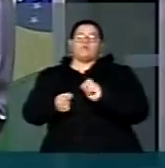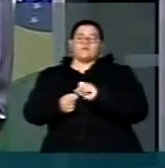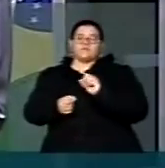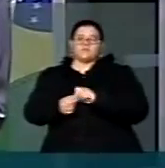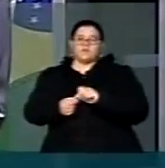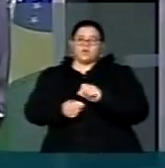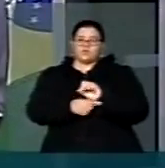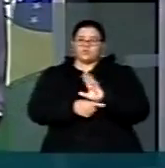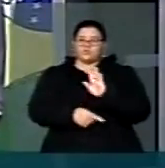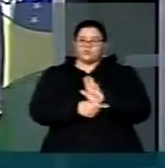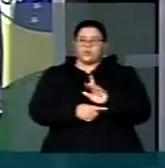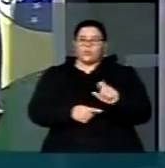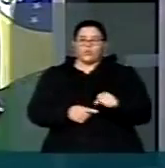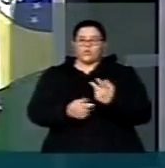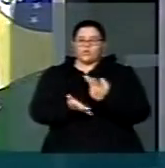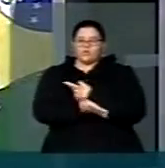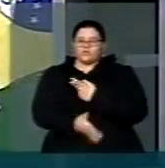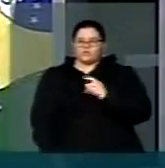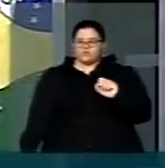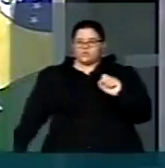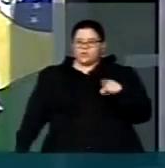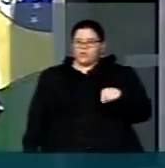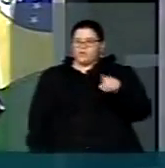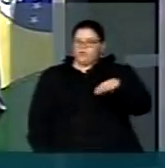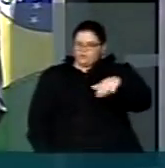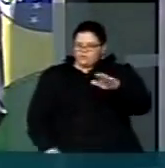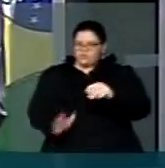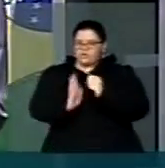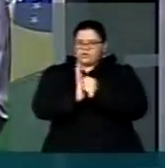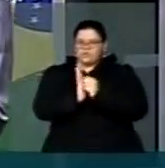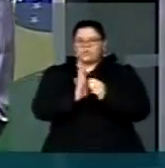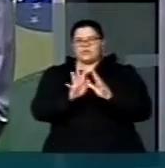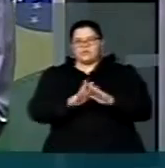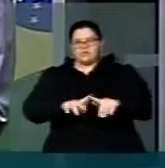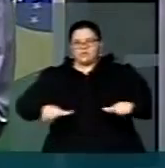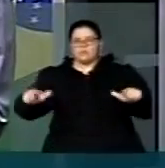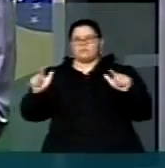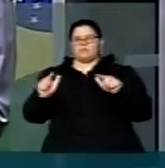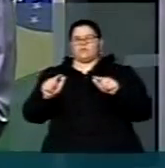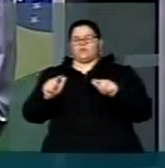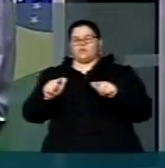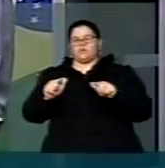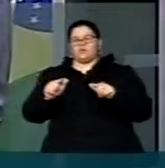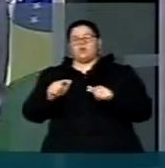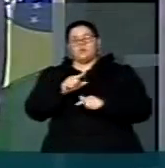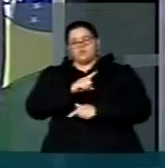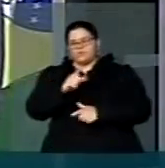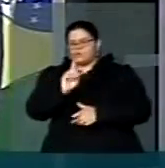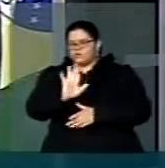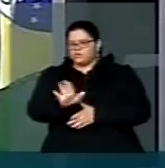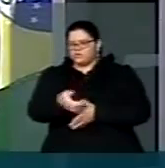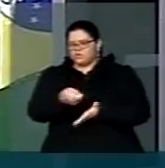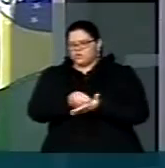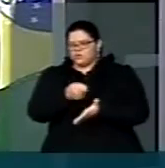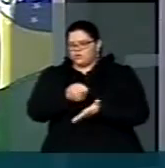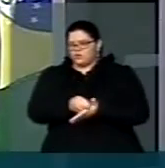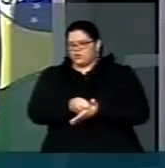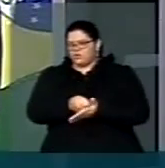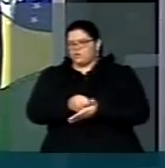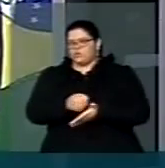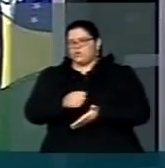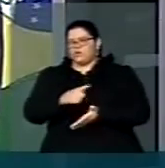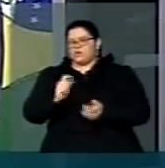liberdade assistida, semiliberdade e internação. Recomenda que a medida seja aplicada de acordo com a capacidade de